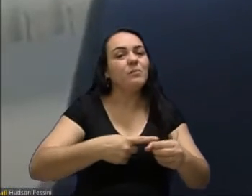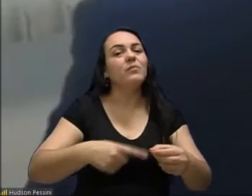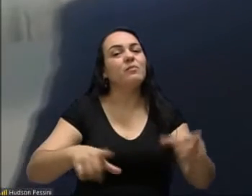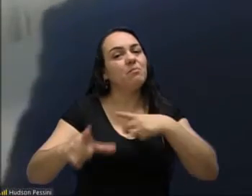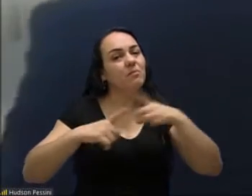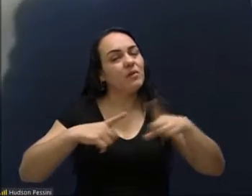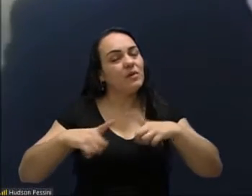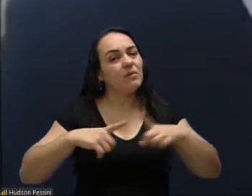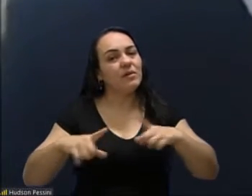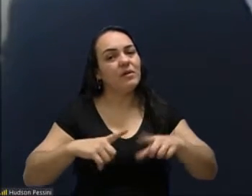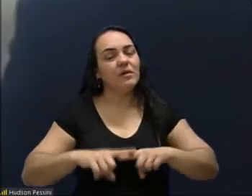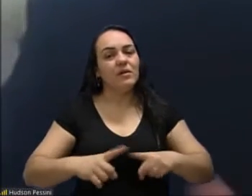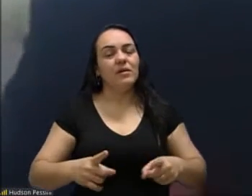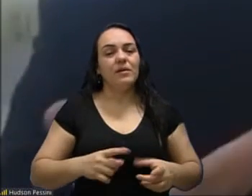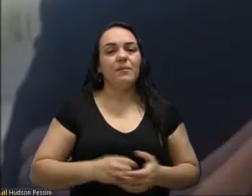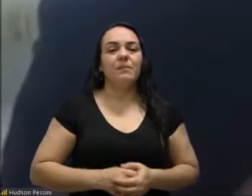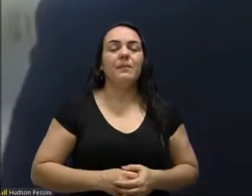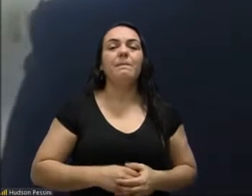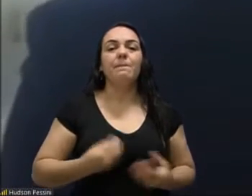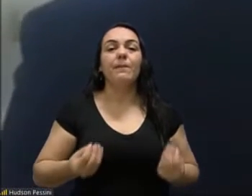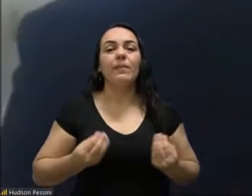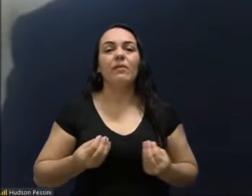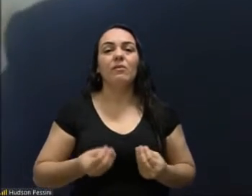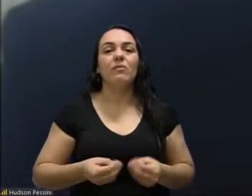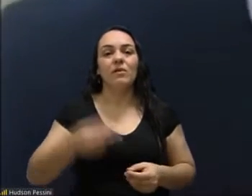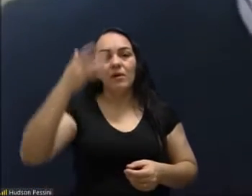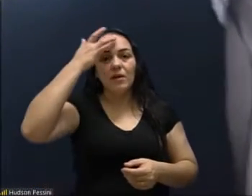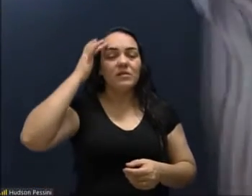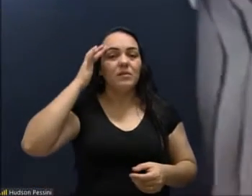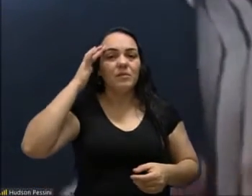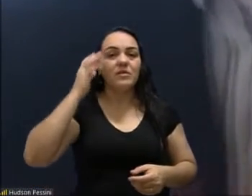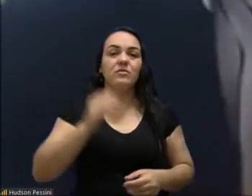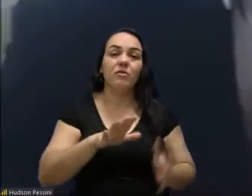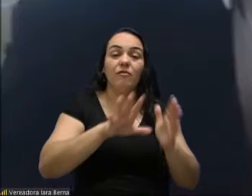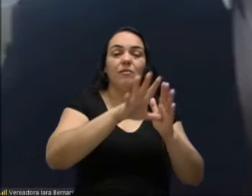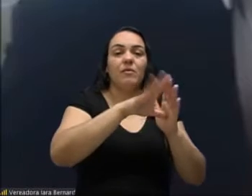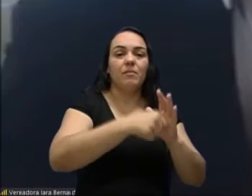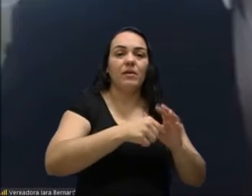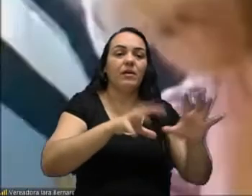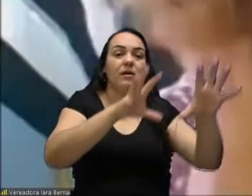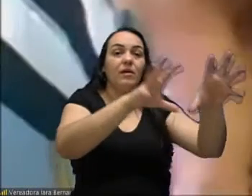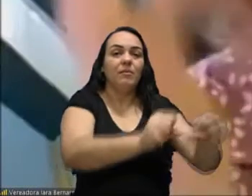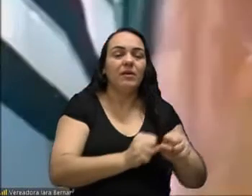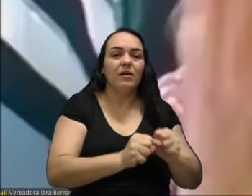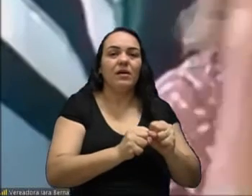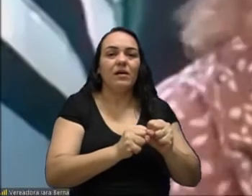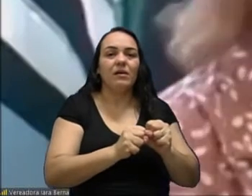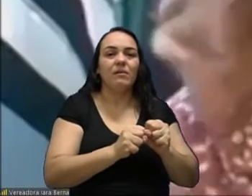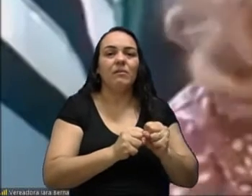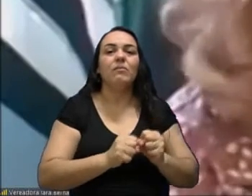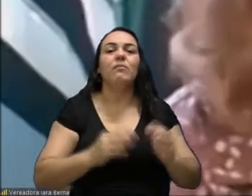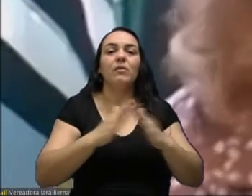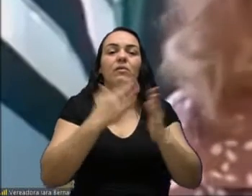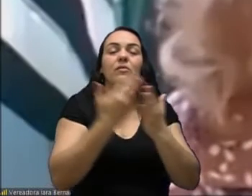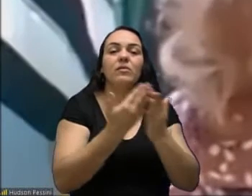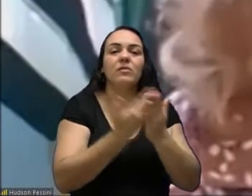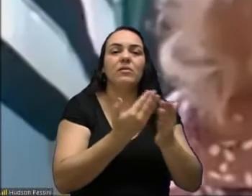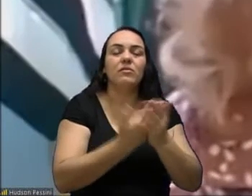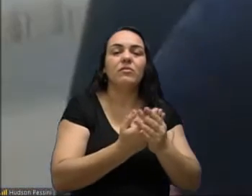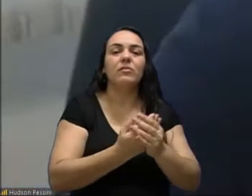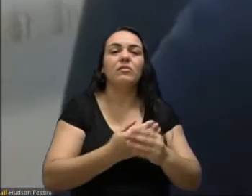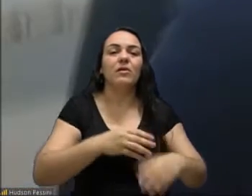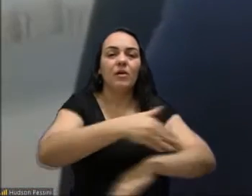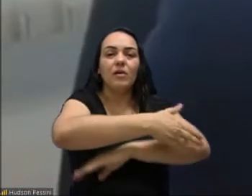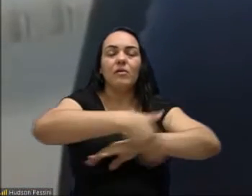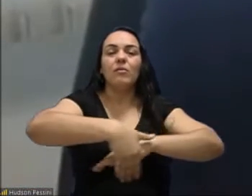eu fiz aqui um quando essa pessoa foi pega roubando fio de escola e vias públicas e